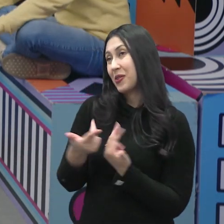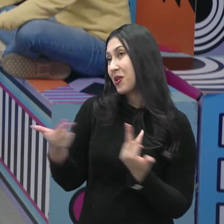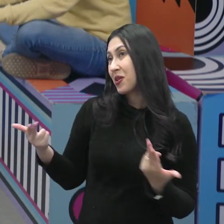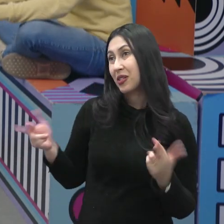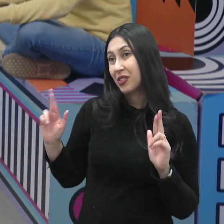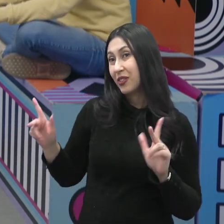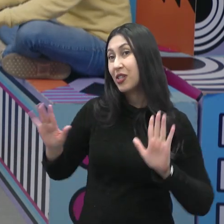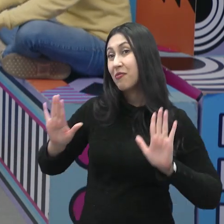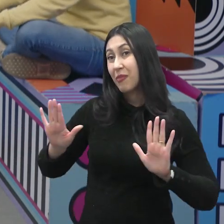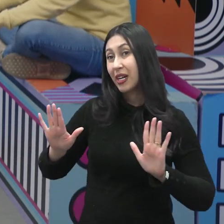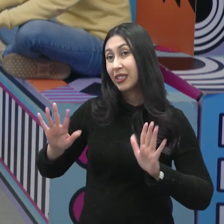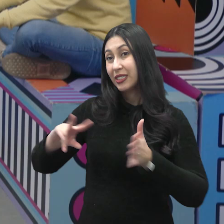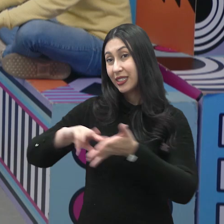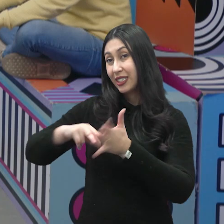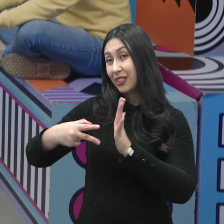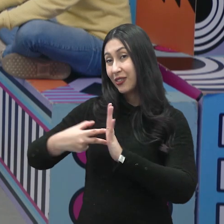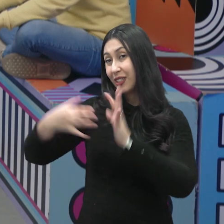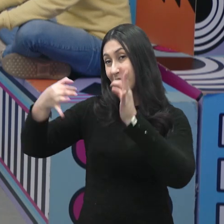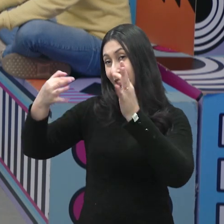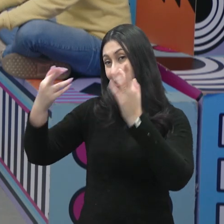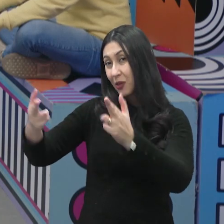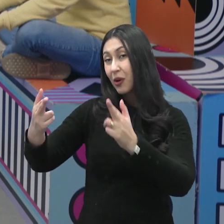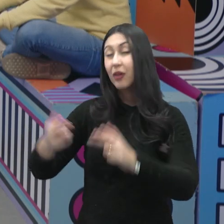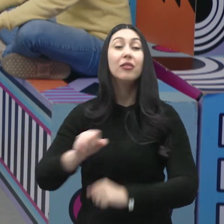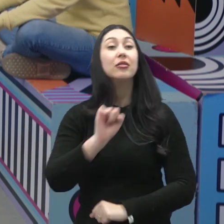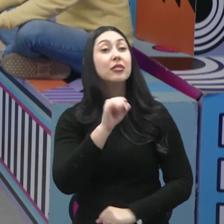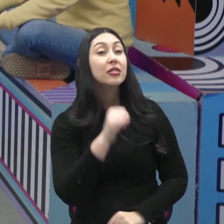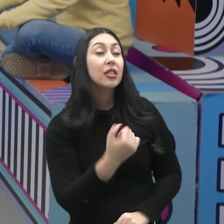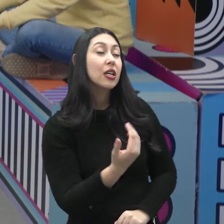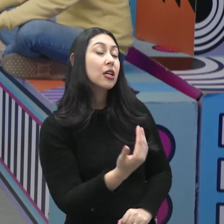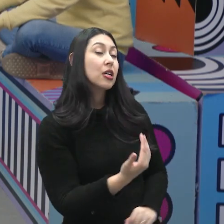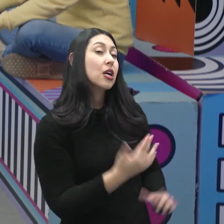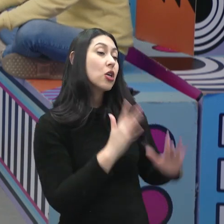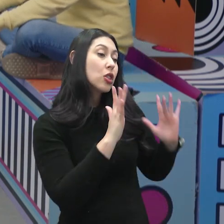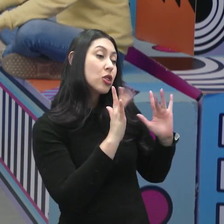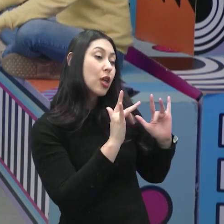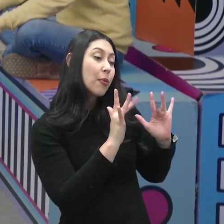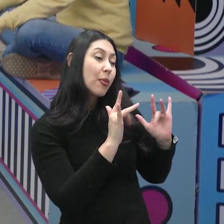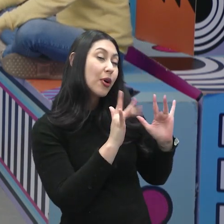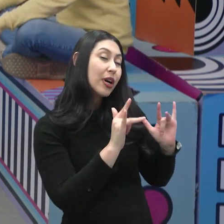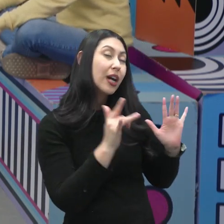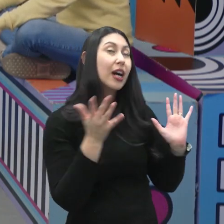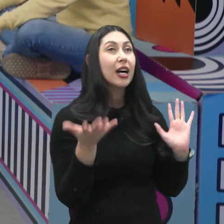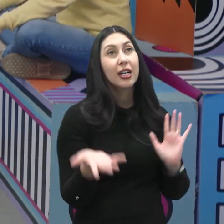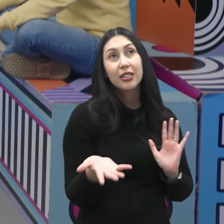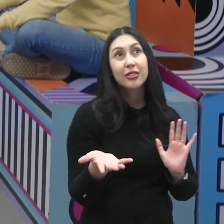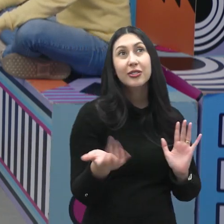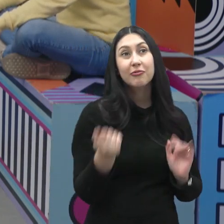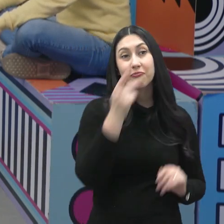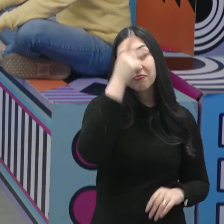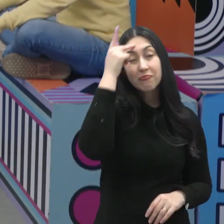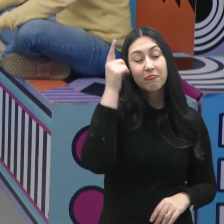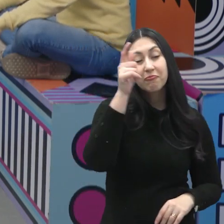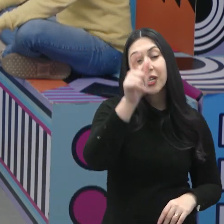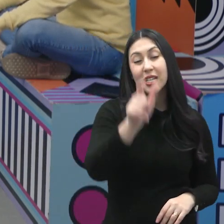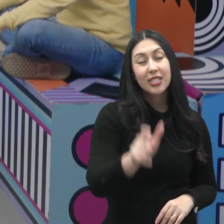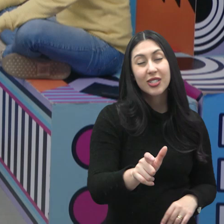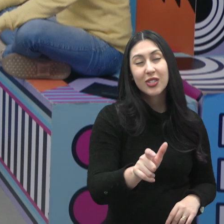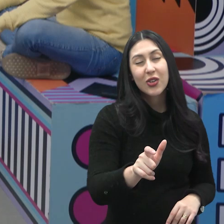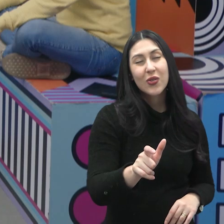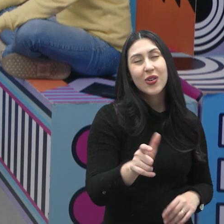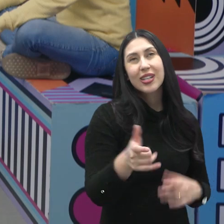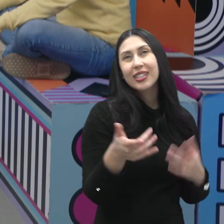qualquer outra coisa que vai fazer a mesma função. Exatamente. Um parceiro, né? Um namorado, uma namorada, uma pessoa